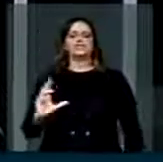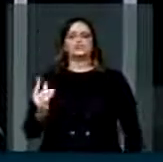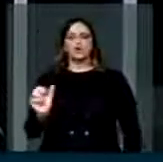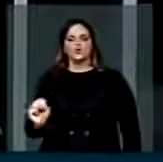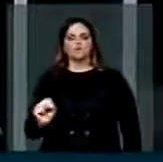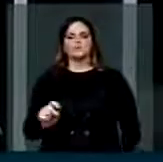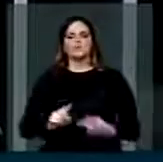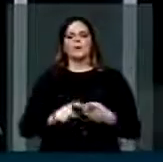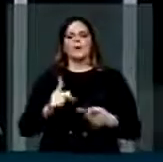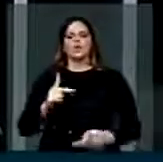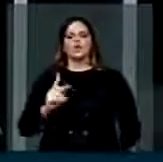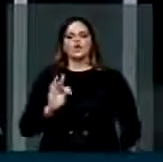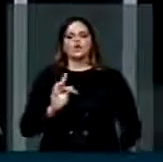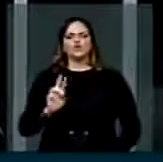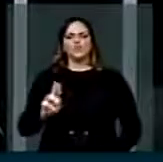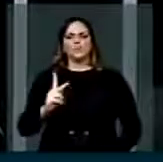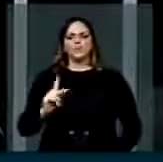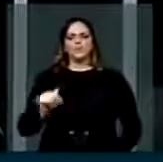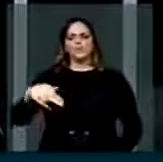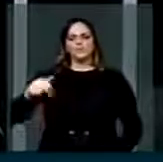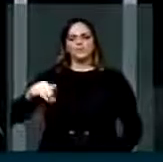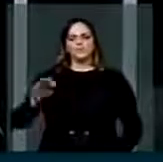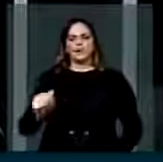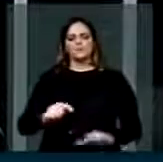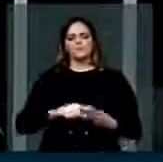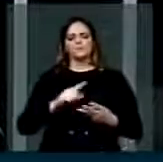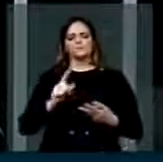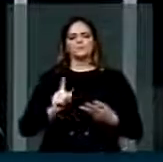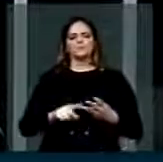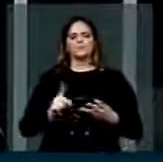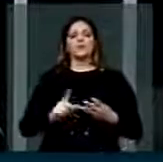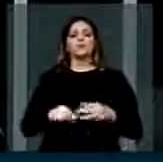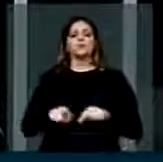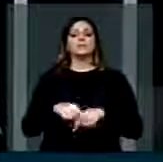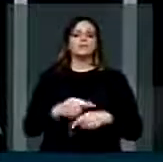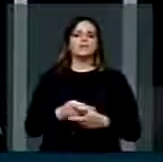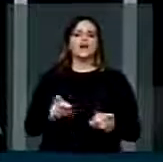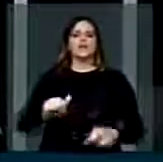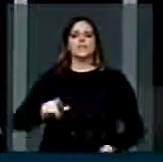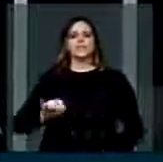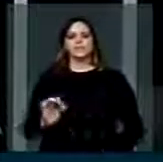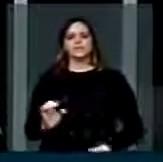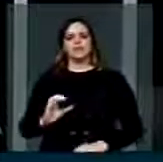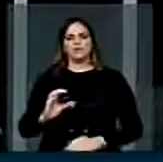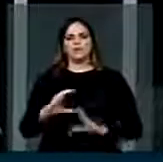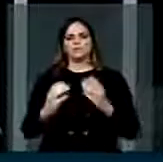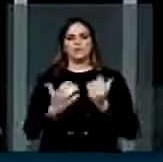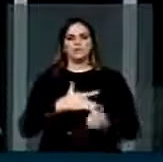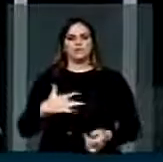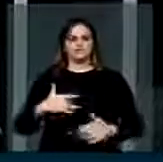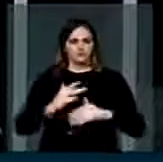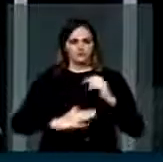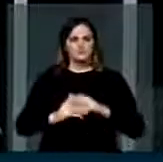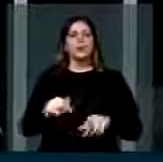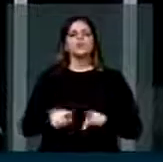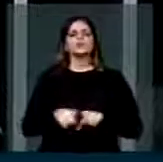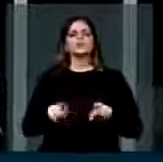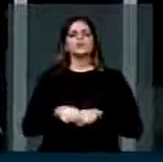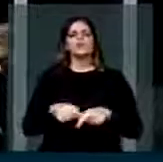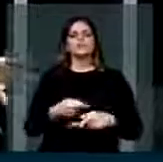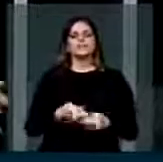índios tupinambás no sul da Bahia, estive na Bahia para ver a questão dos agentes comunitários de saúde, estive no estado da